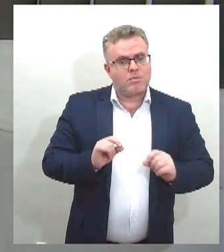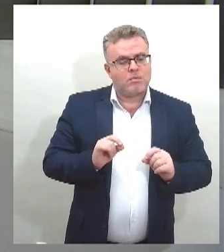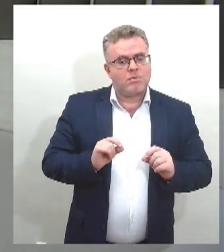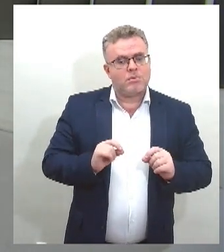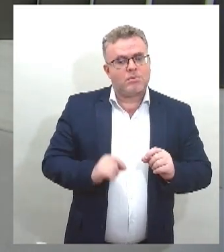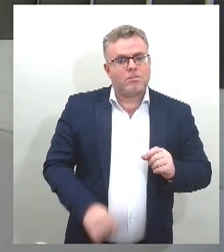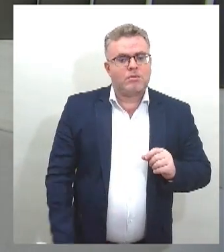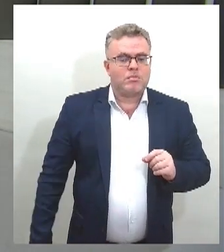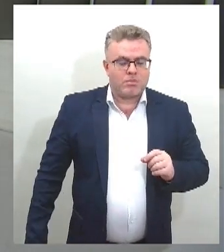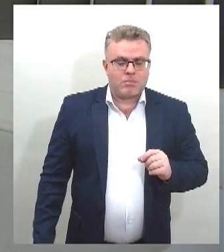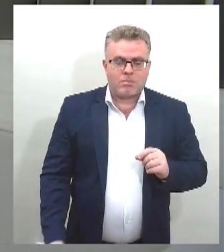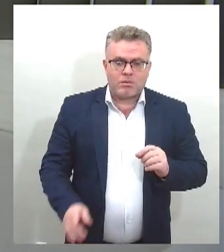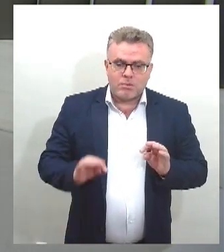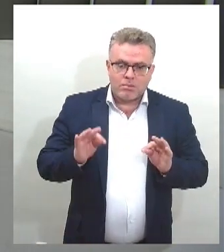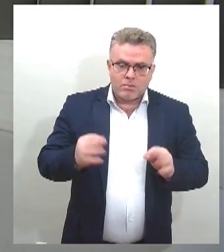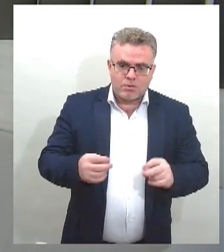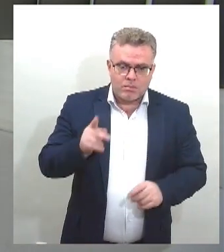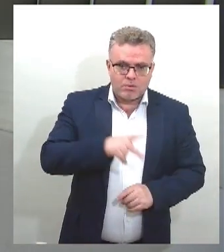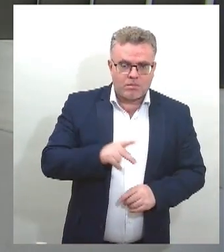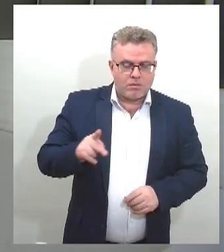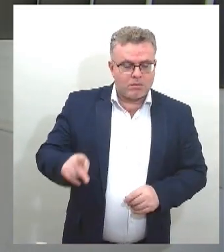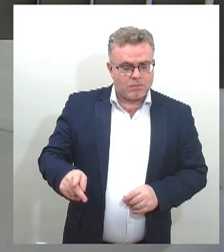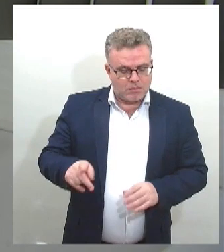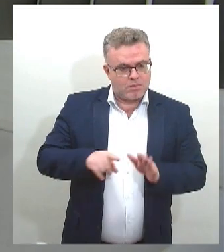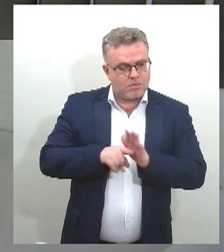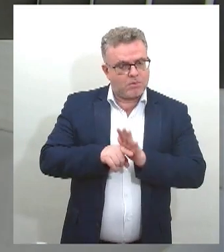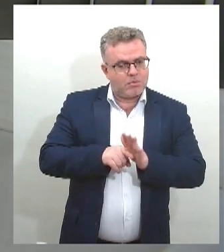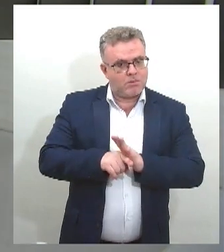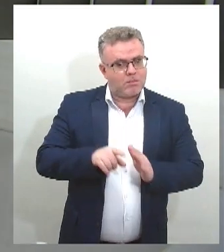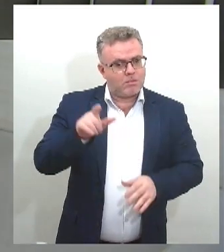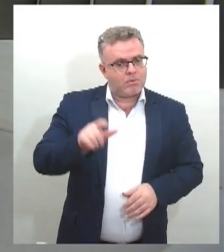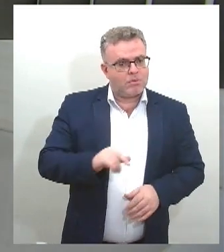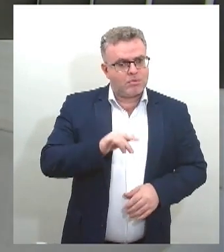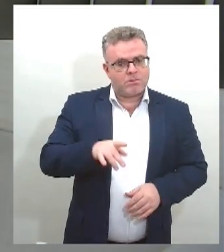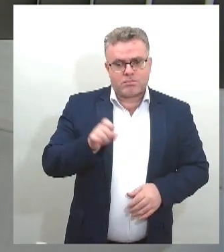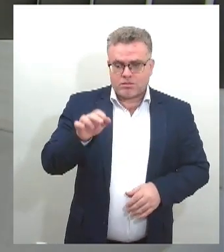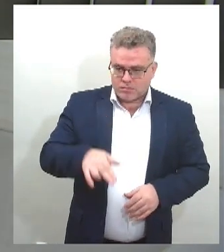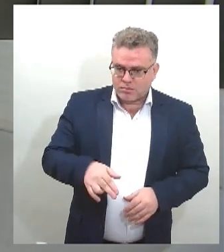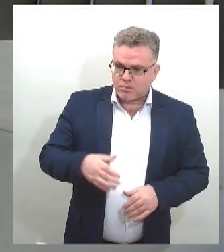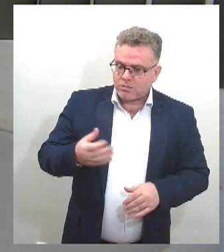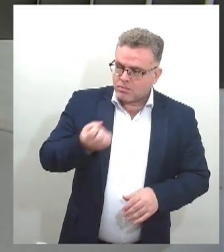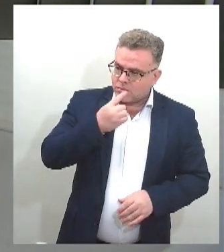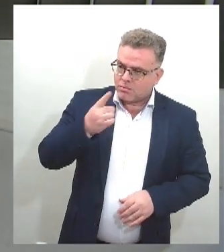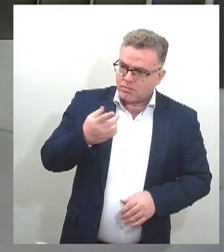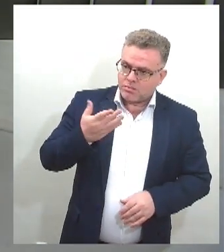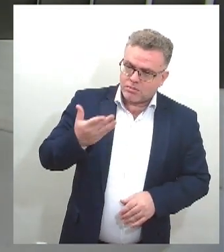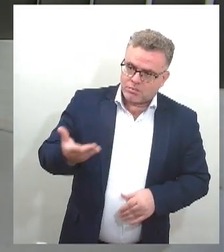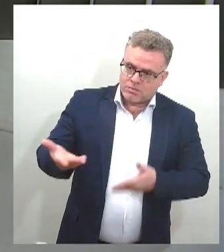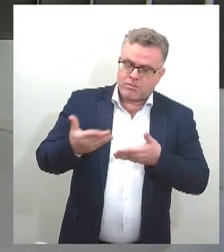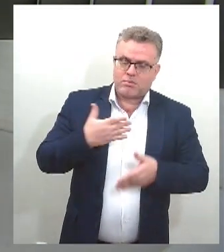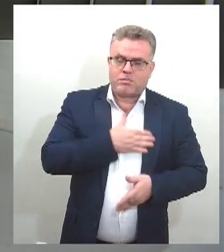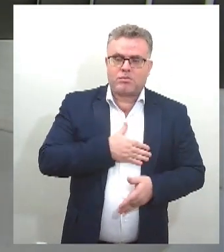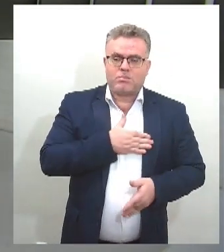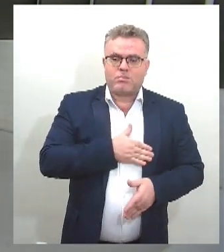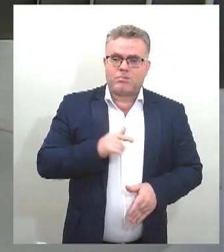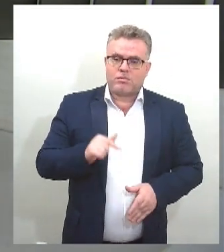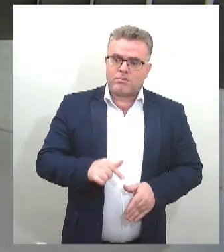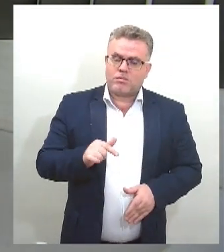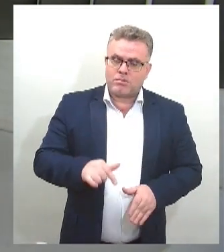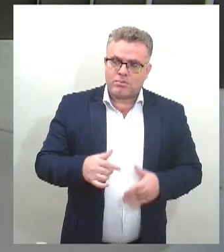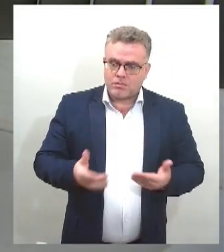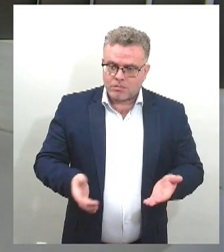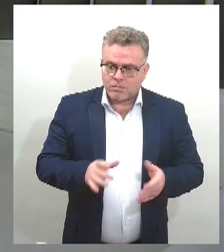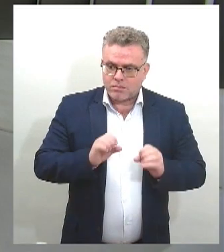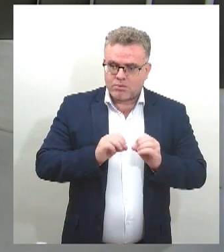com o professor historiador Jefferson Cruz. Bom dia, professor. Seja muito bem-vindo aqui ao Jornal da Lese. Mas eu já